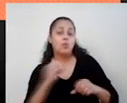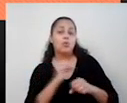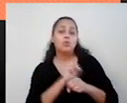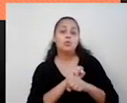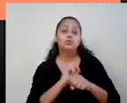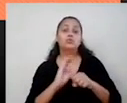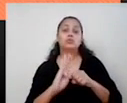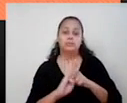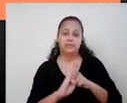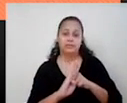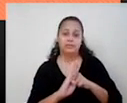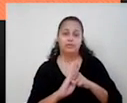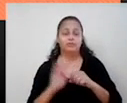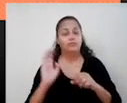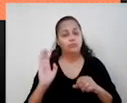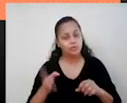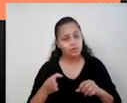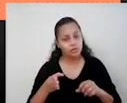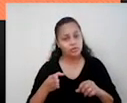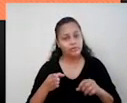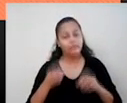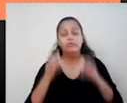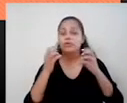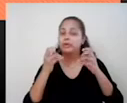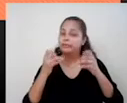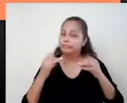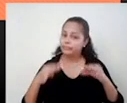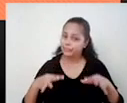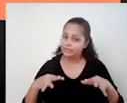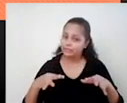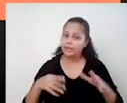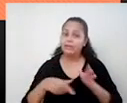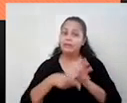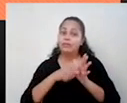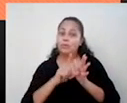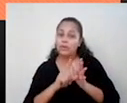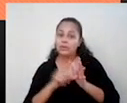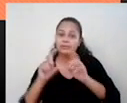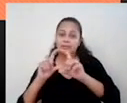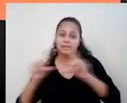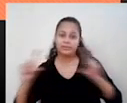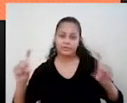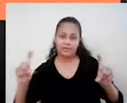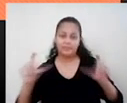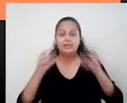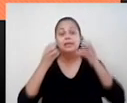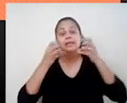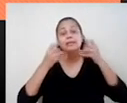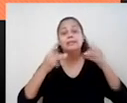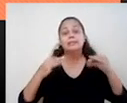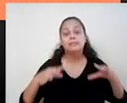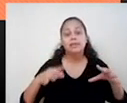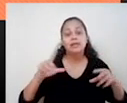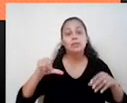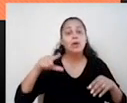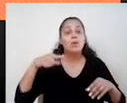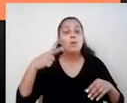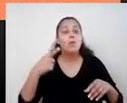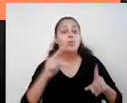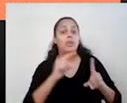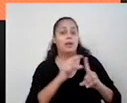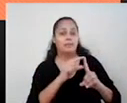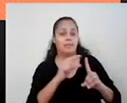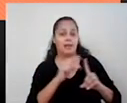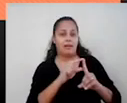isso, tá? Que já foi mencionado anteriormente na oração. Então, o aposto ele serve aí para explicar melhor uma